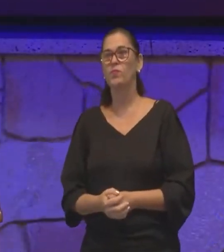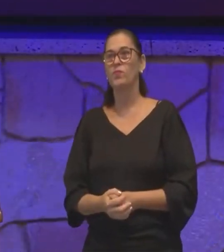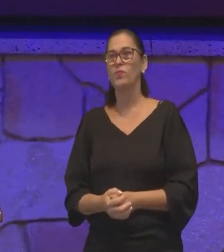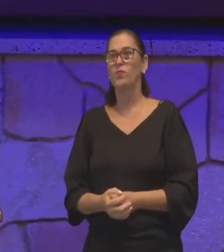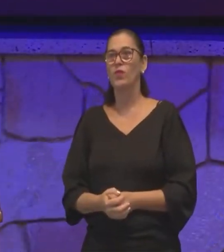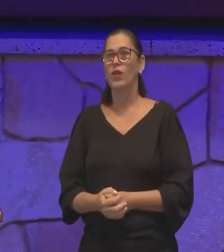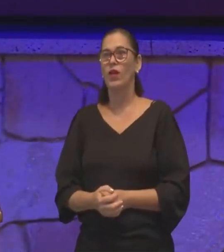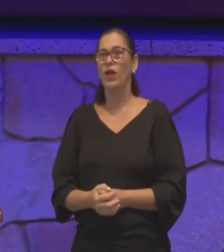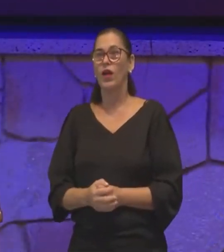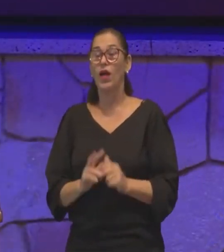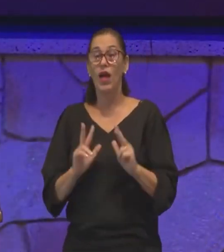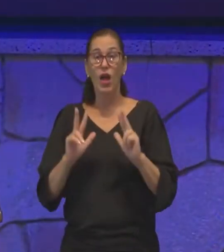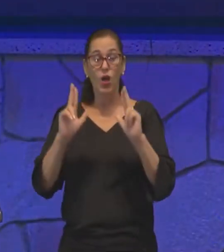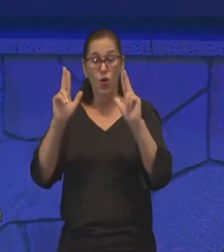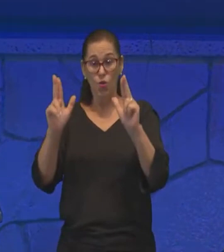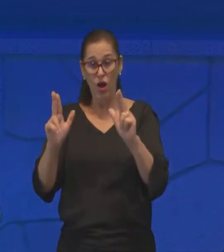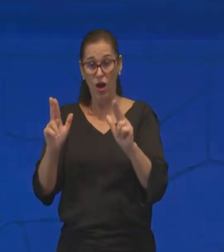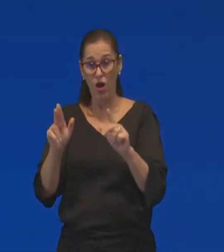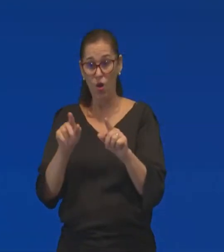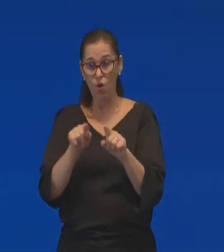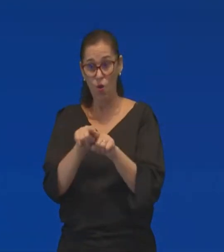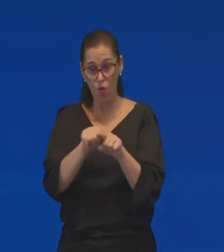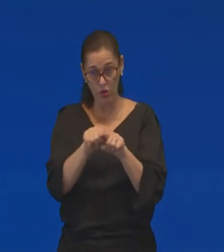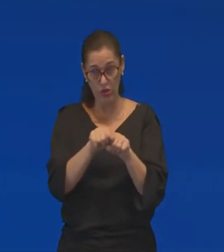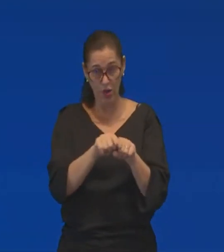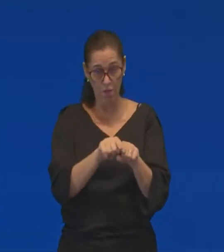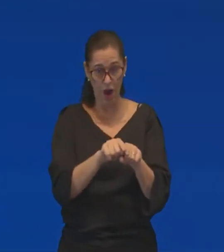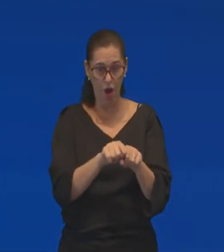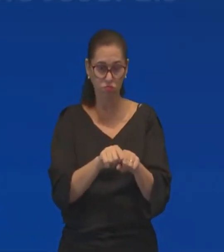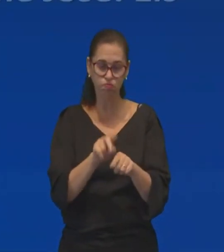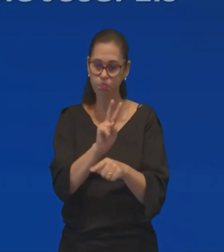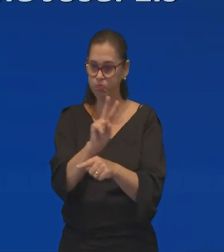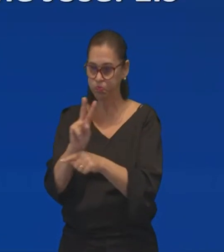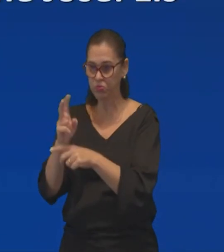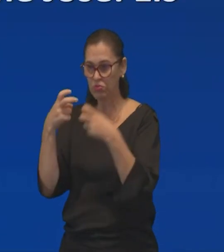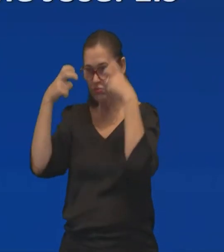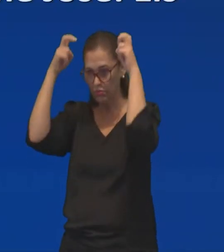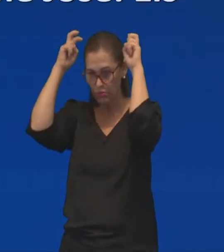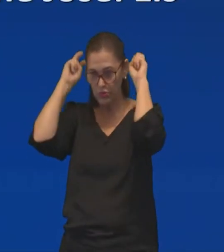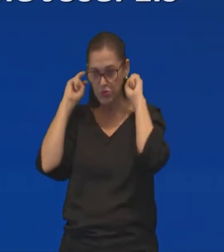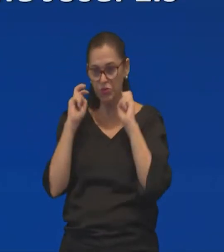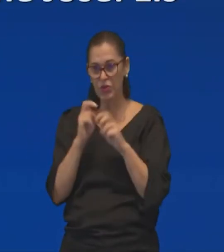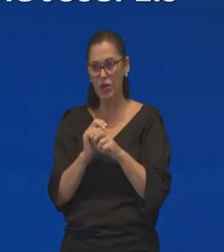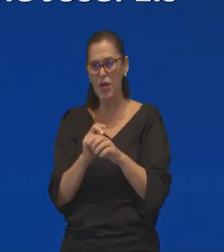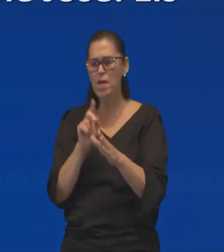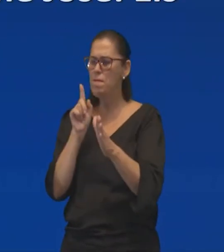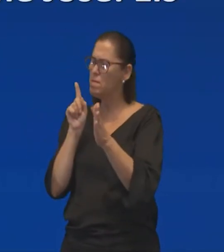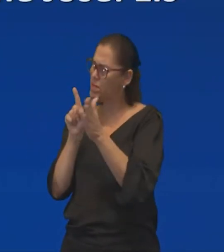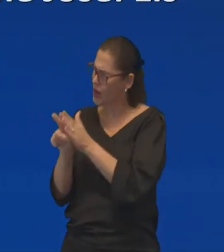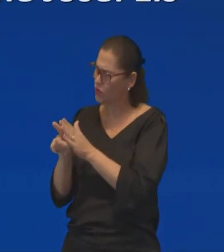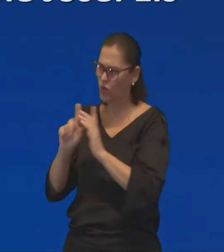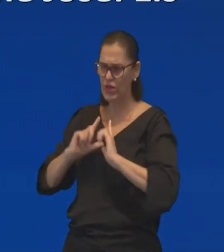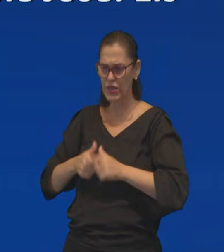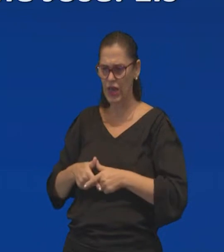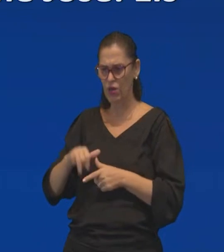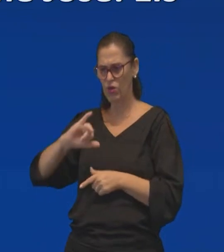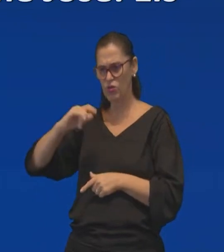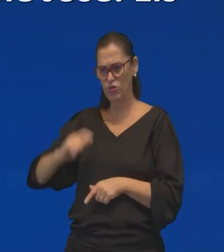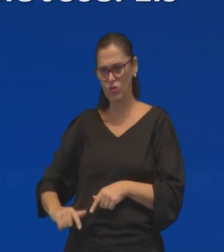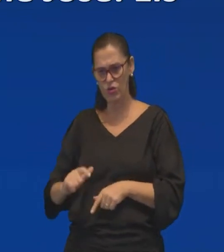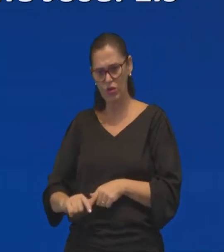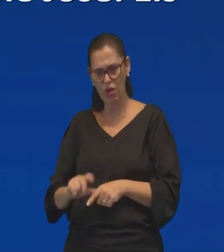E como foram os irmãos apacentar o rebanho do pai em Siquém, perguntou Israel a José: